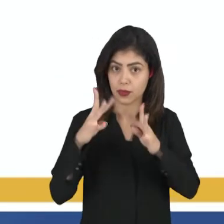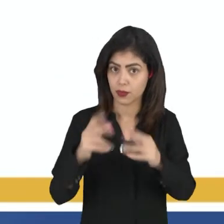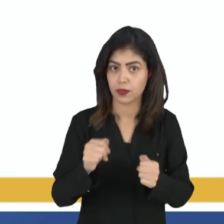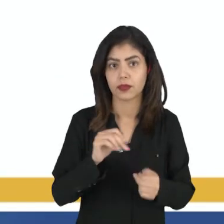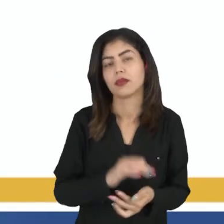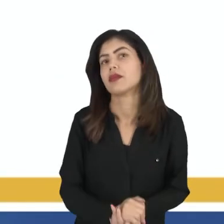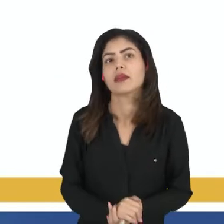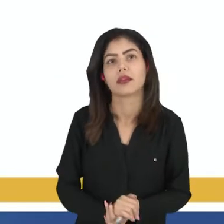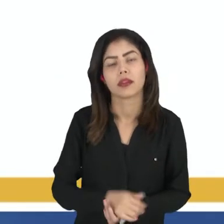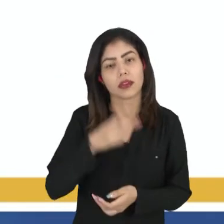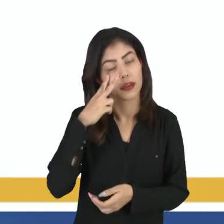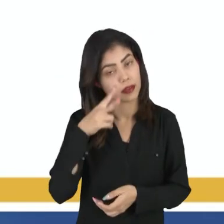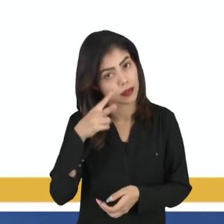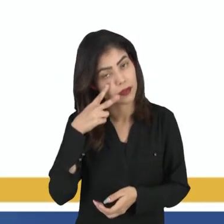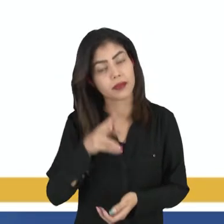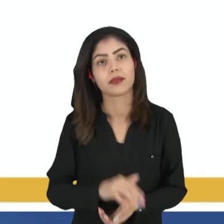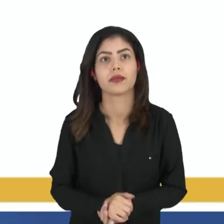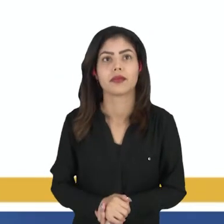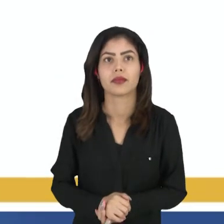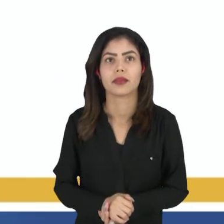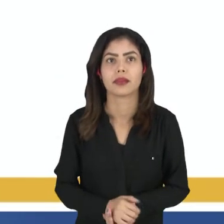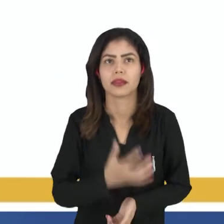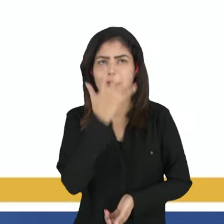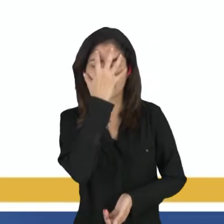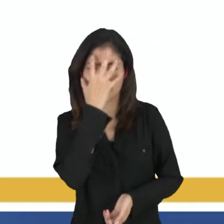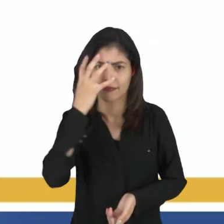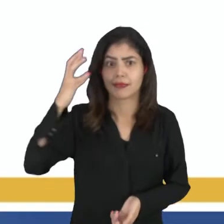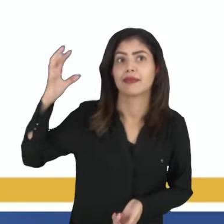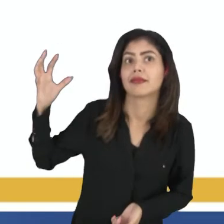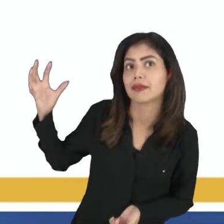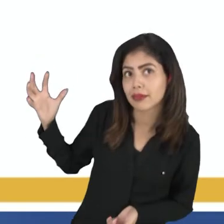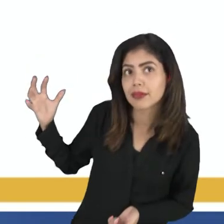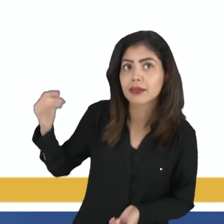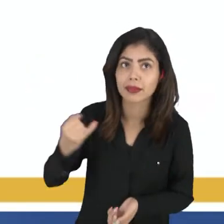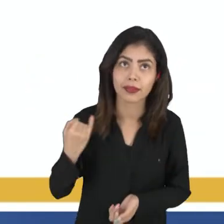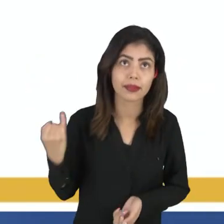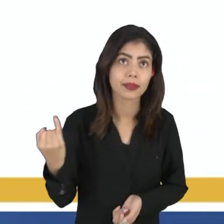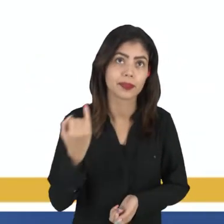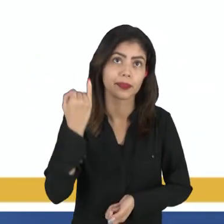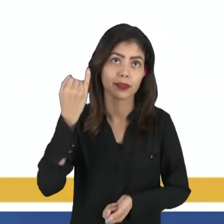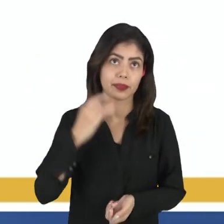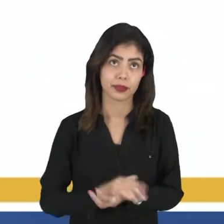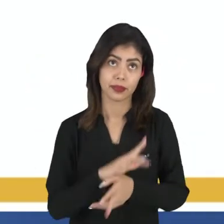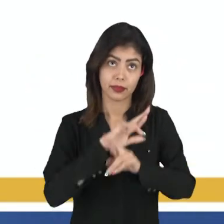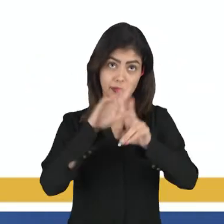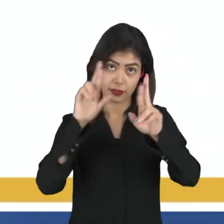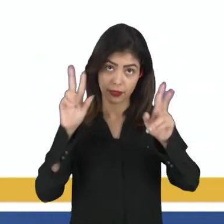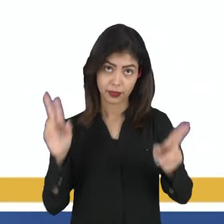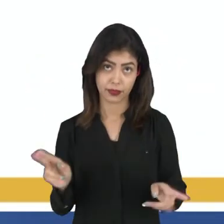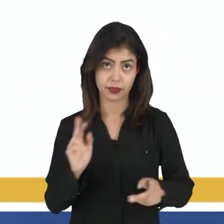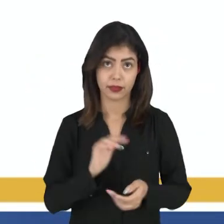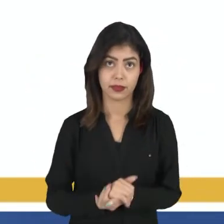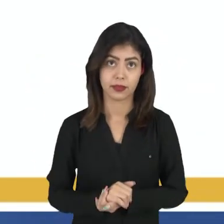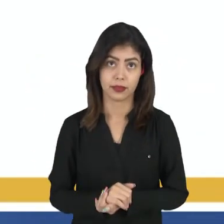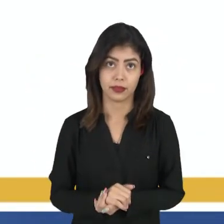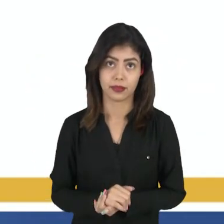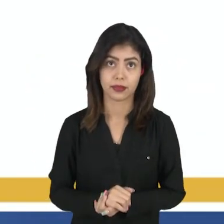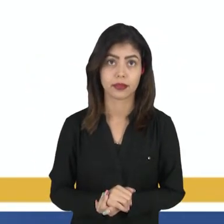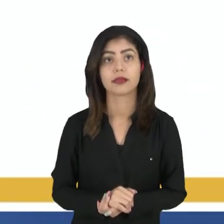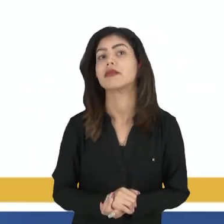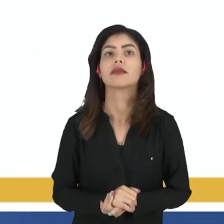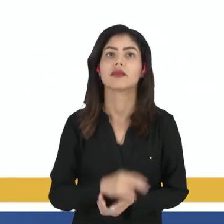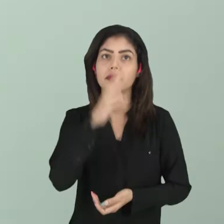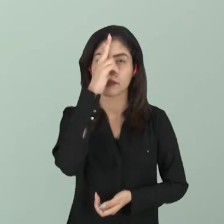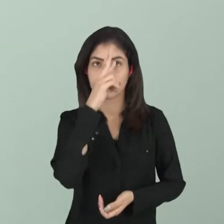motion. E aí vocês estão vendo os rostos da nossa personagem principal, vários deles, né?